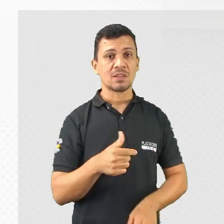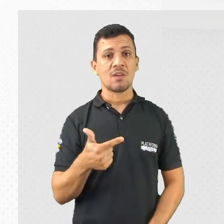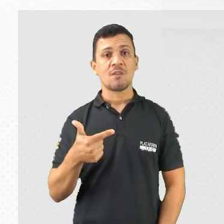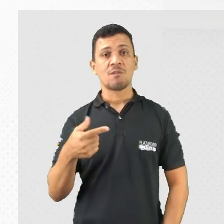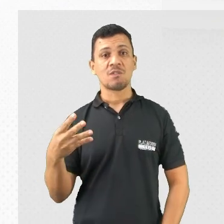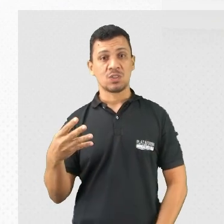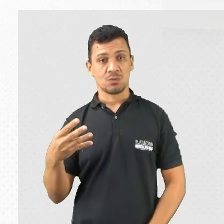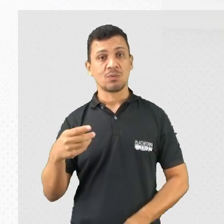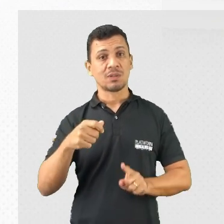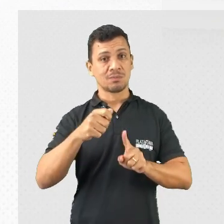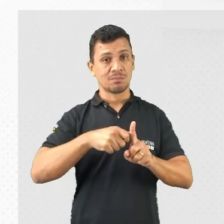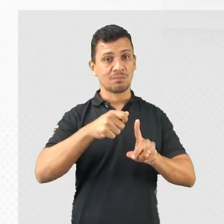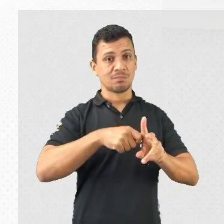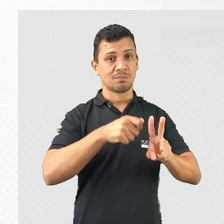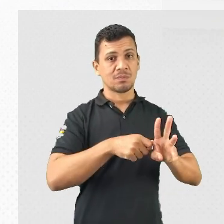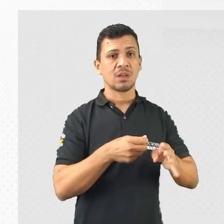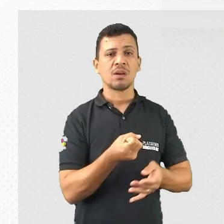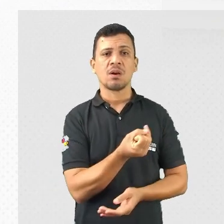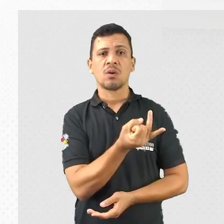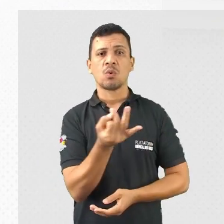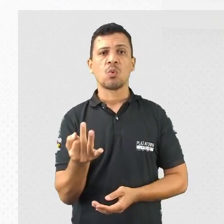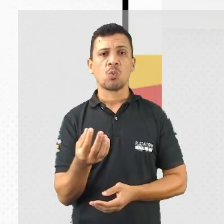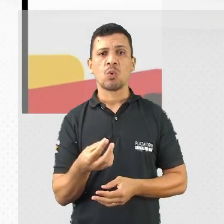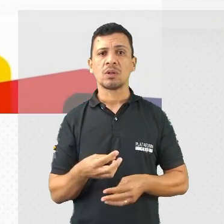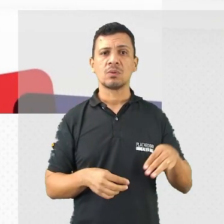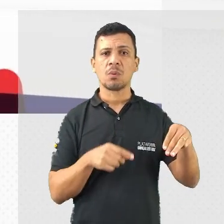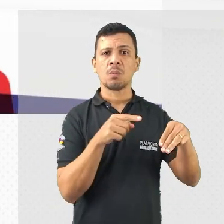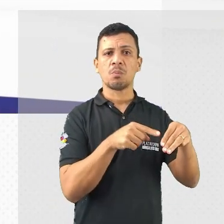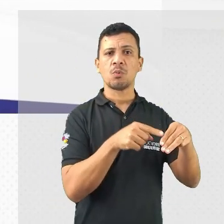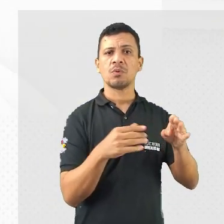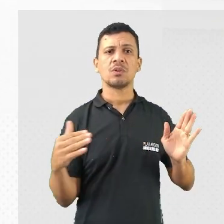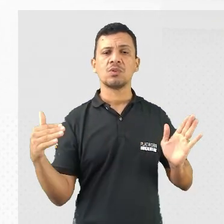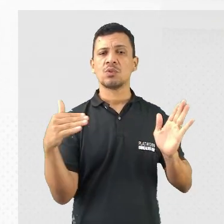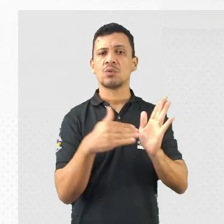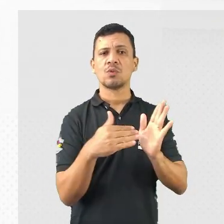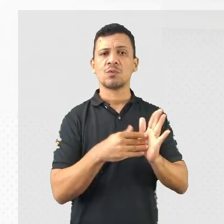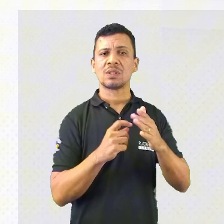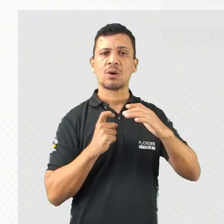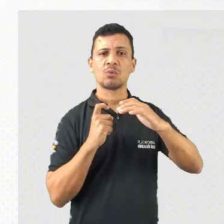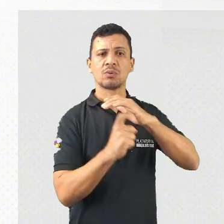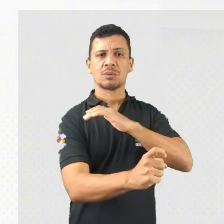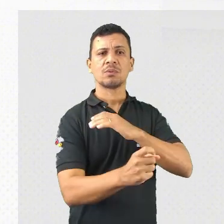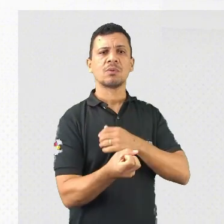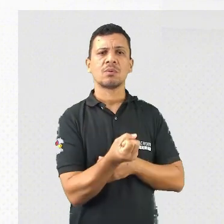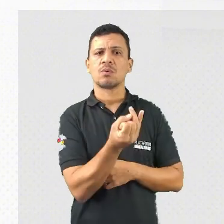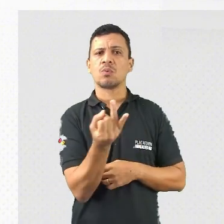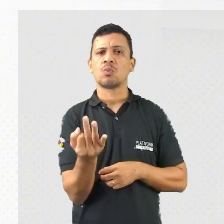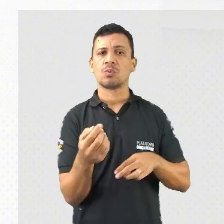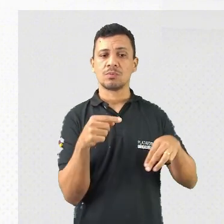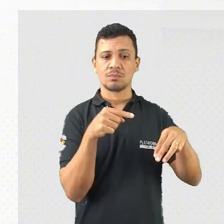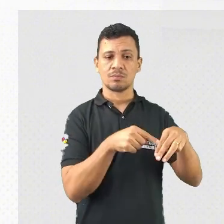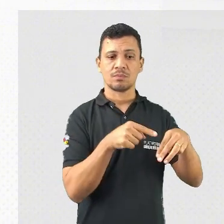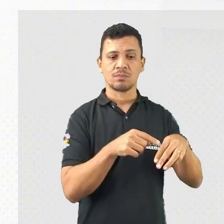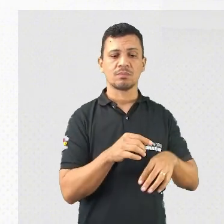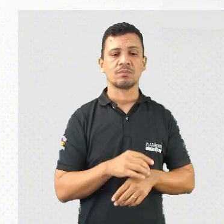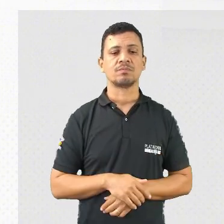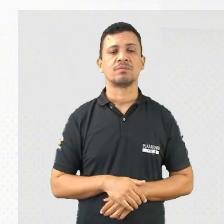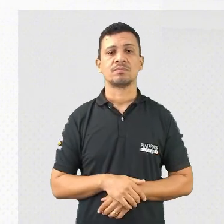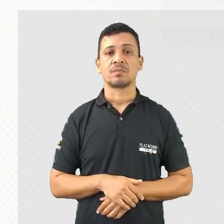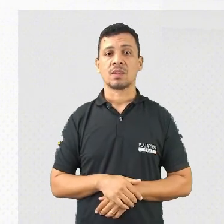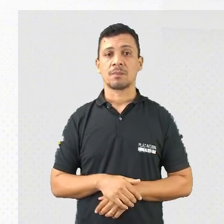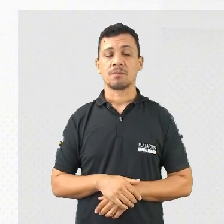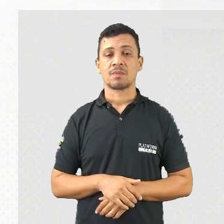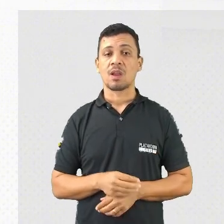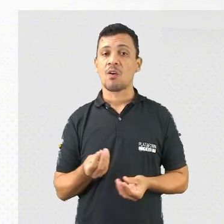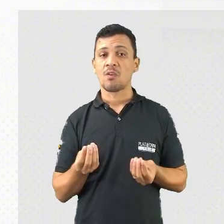o montante no final da aplicação. Tá? Então, olha só, nós temos então que um capital, vamos colocar